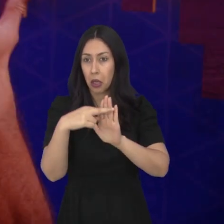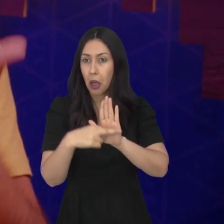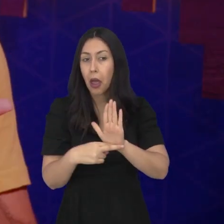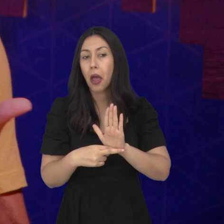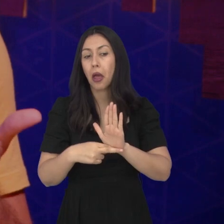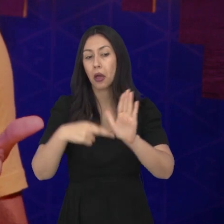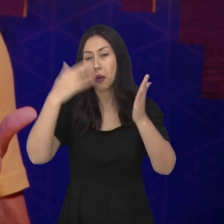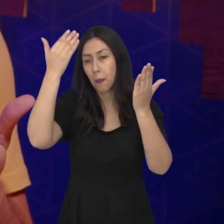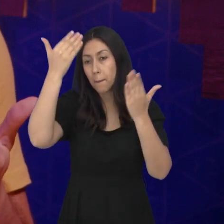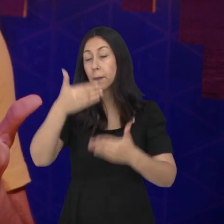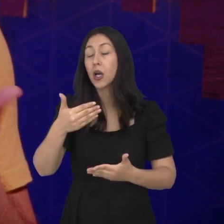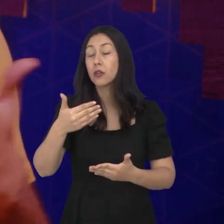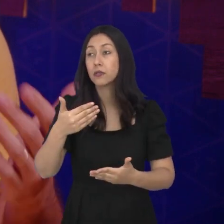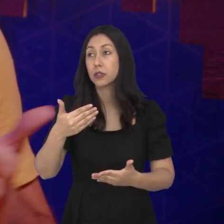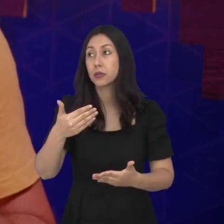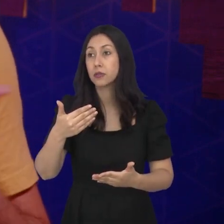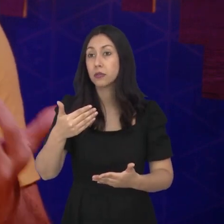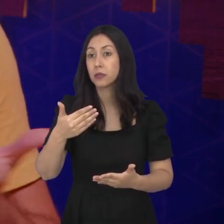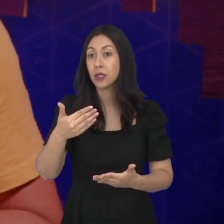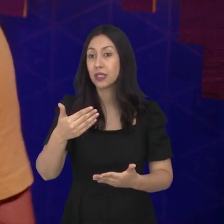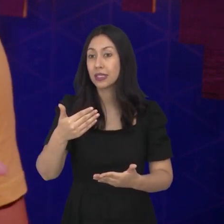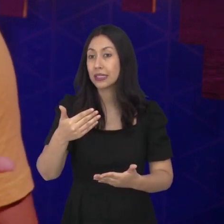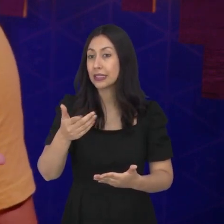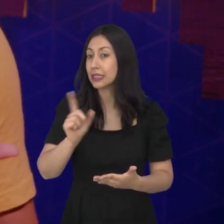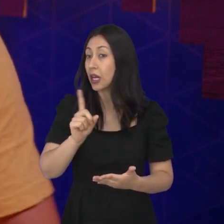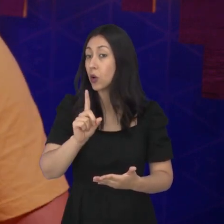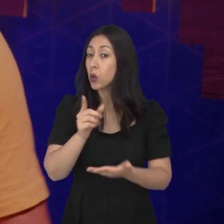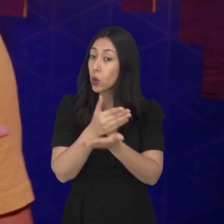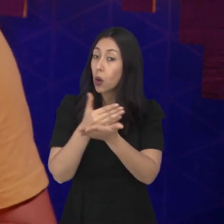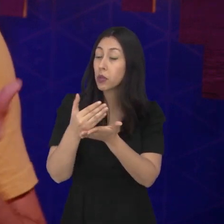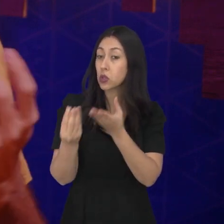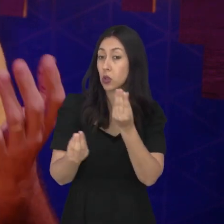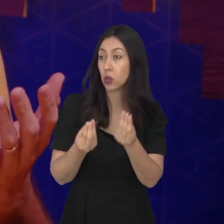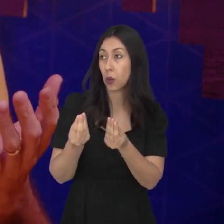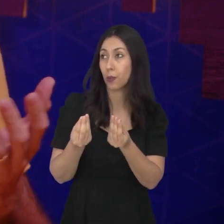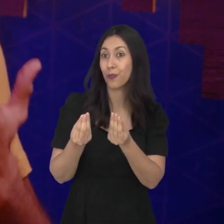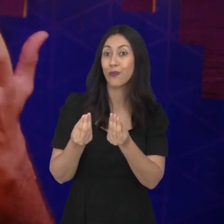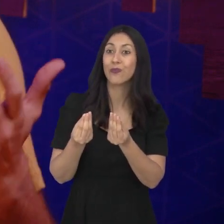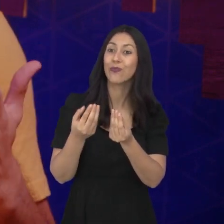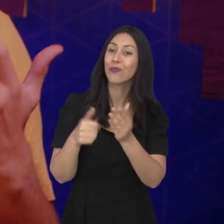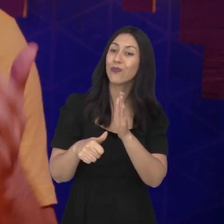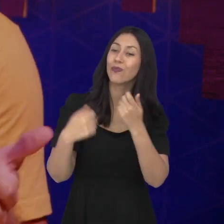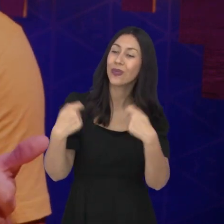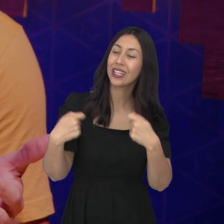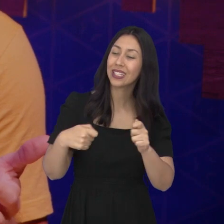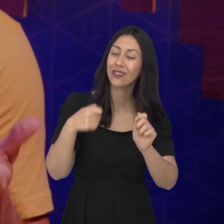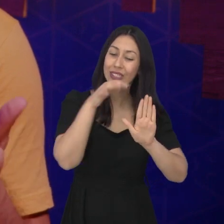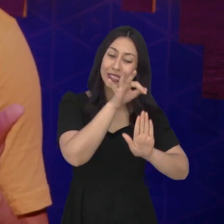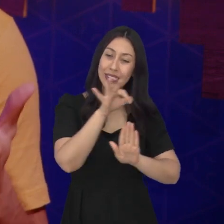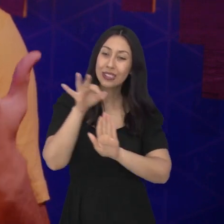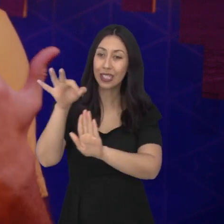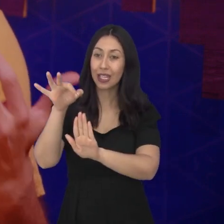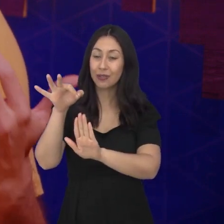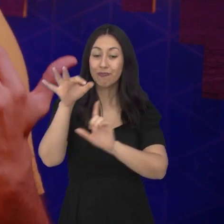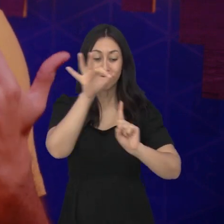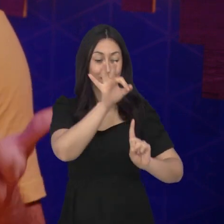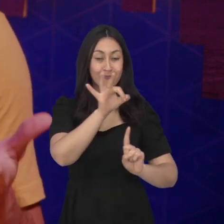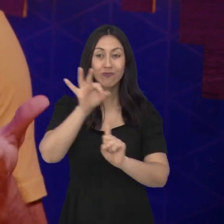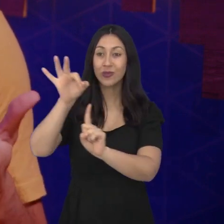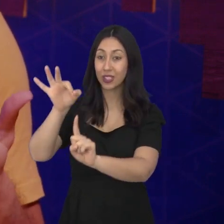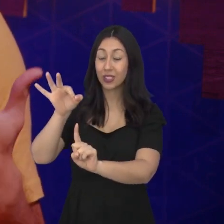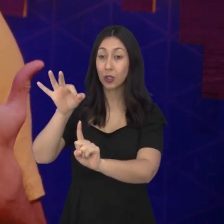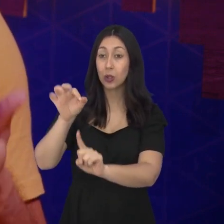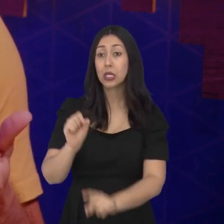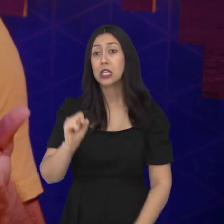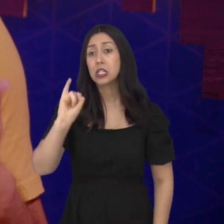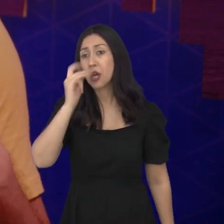no ensino superior, meio que por indicação. Então, se o cara estudava em uma